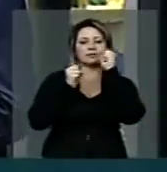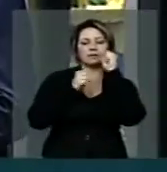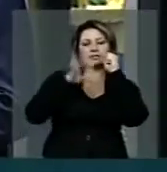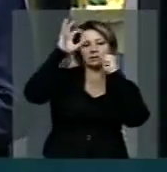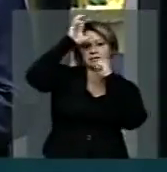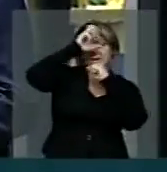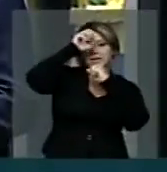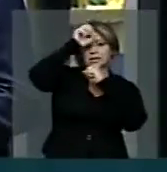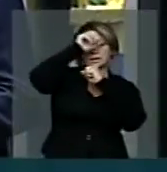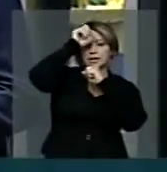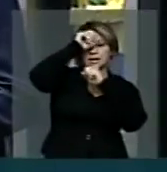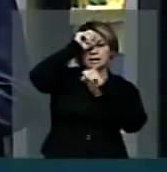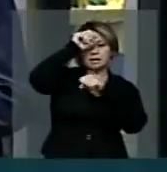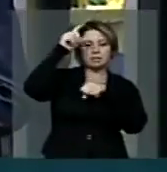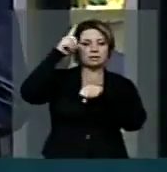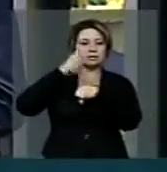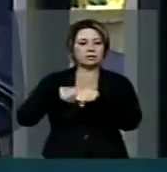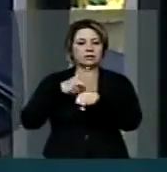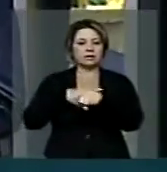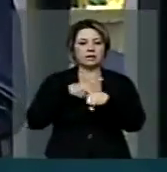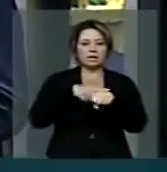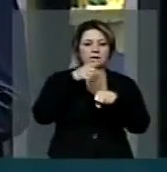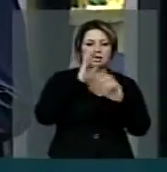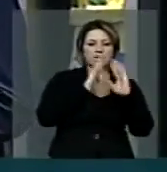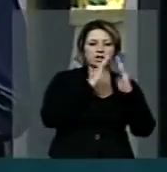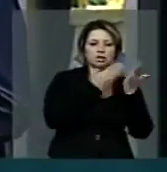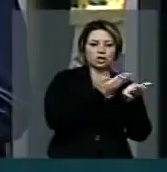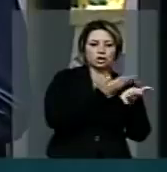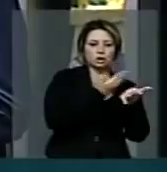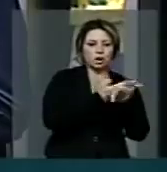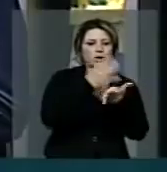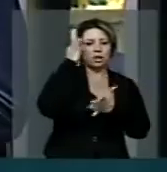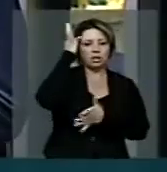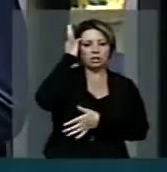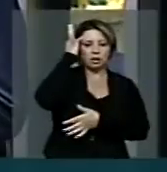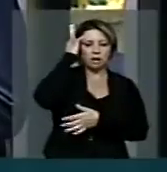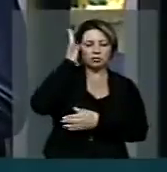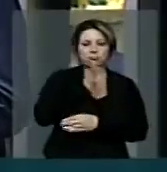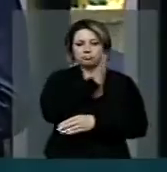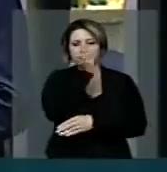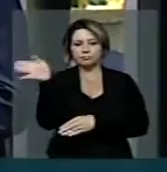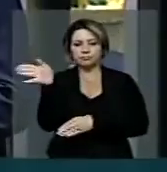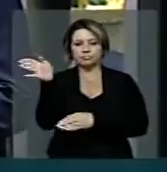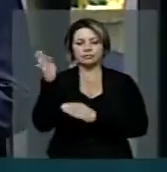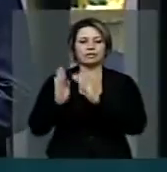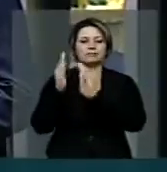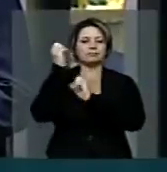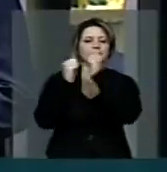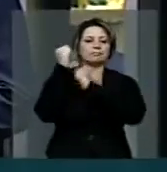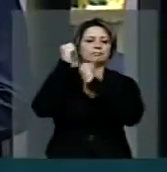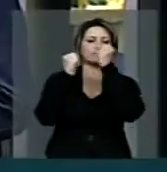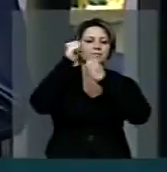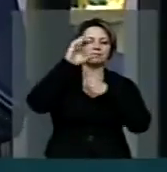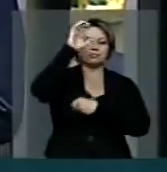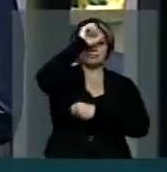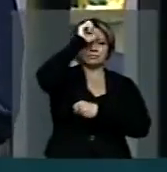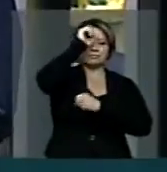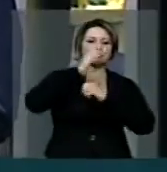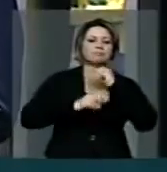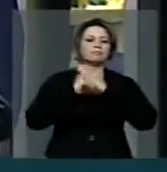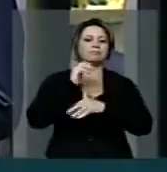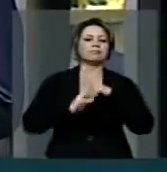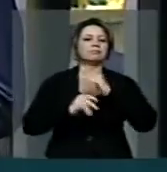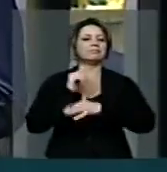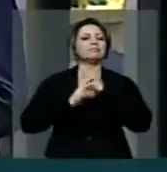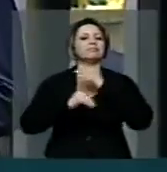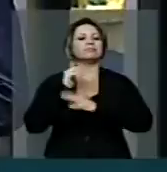na prática aquilo que a teoria o ensina. Então ele sai do segundo grau, do ensino médio,